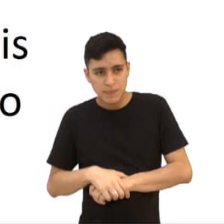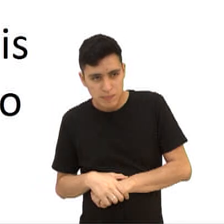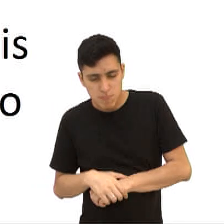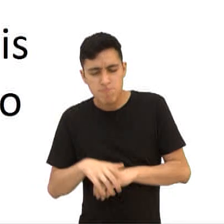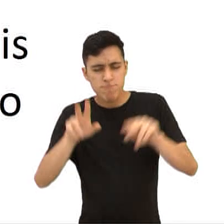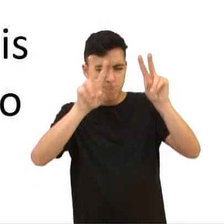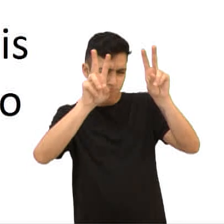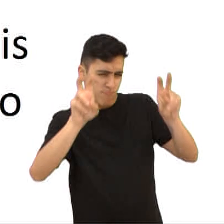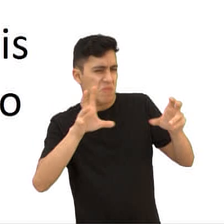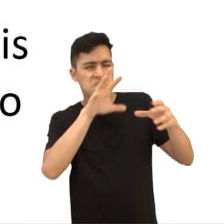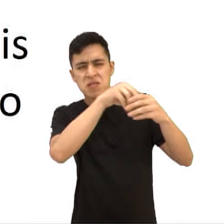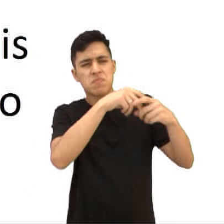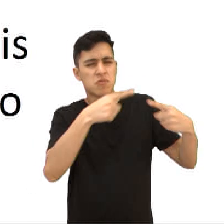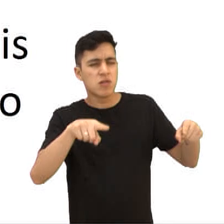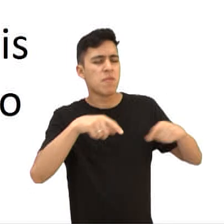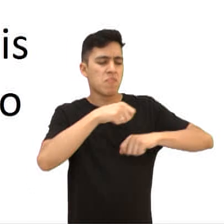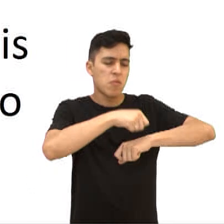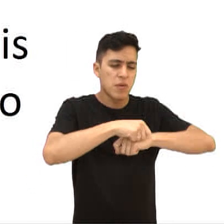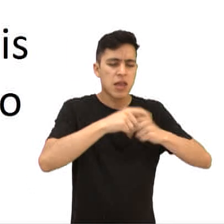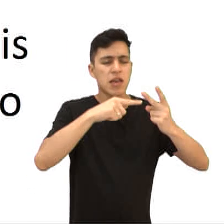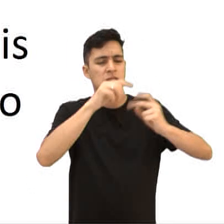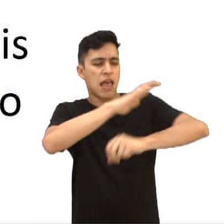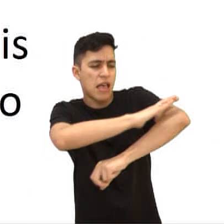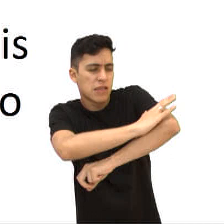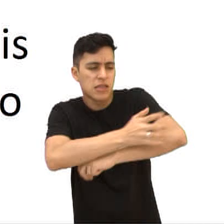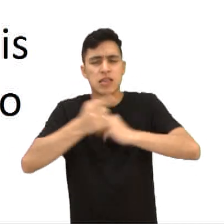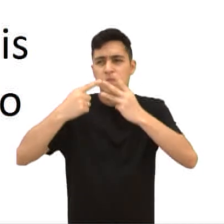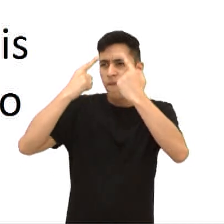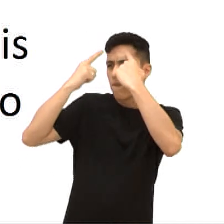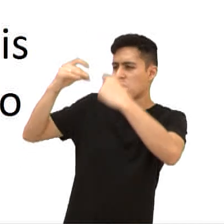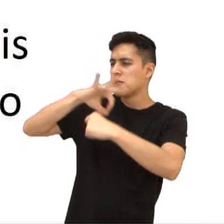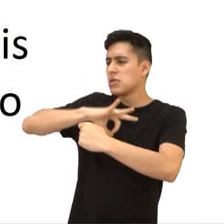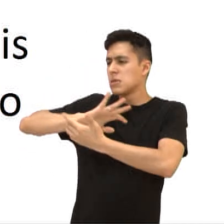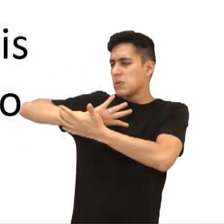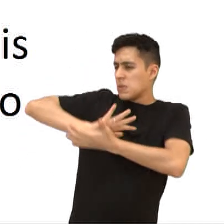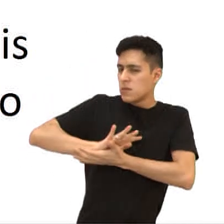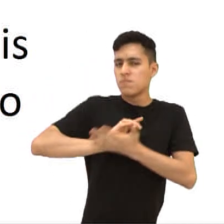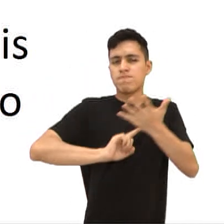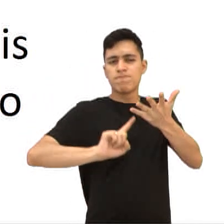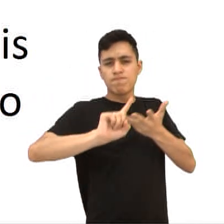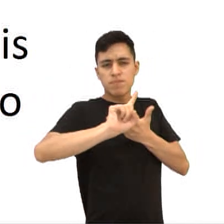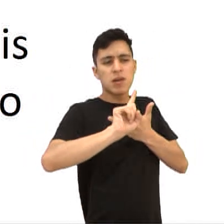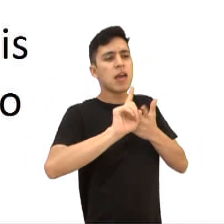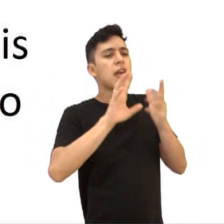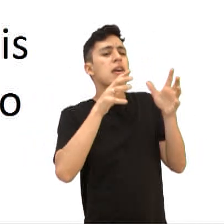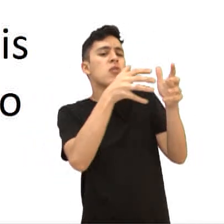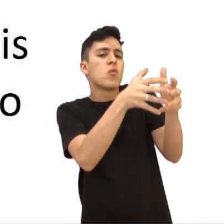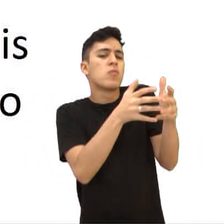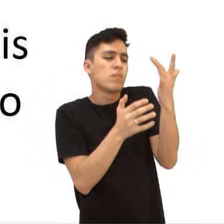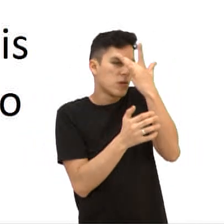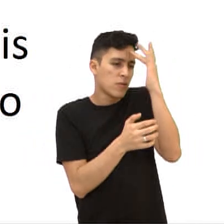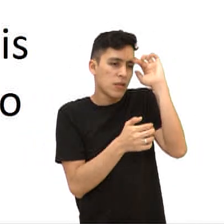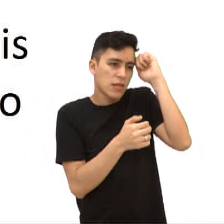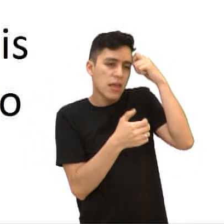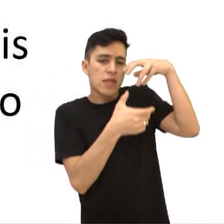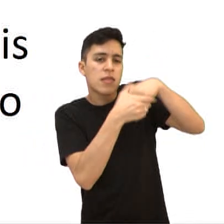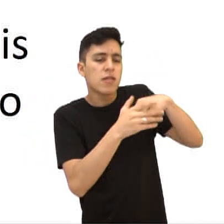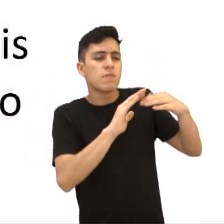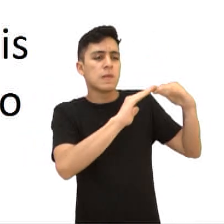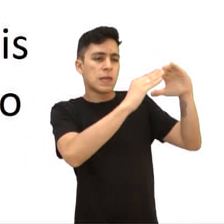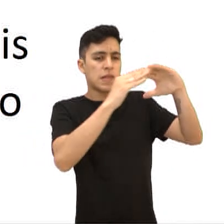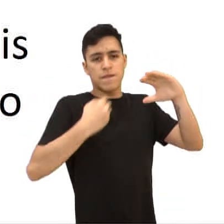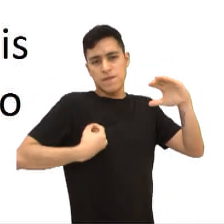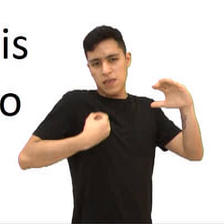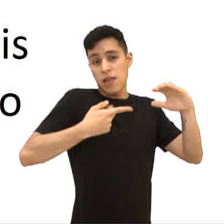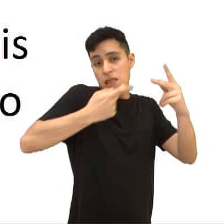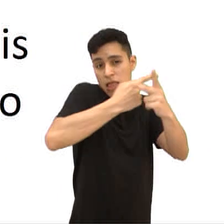pobreza, a desigualdade social, racismo, violência policial, entre outros, fazem parte da rotina do jovem negro da periferia também, né?